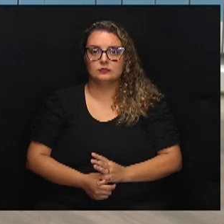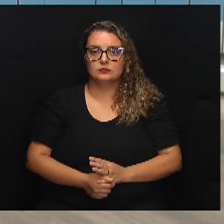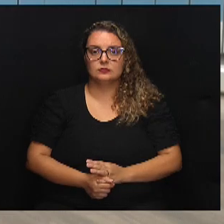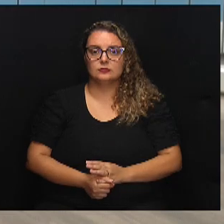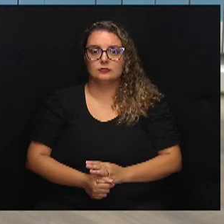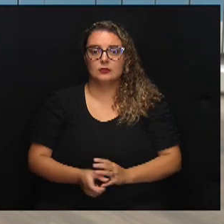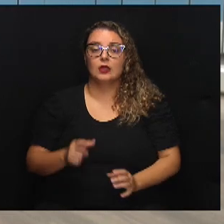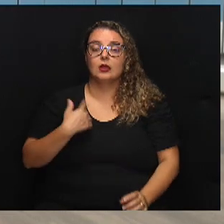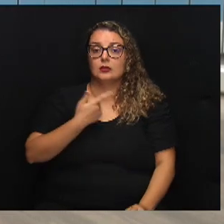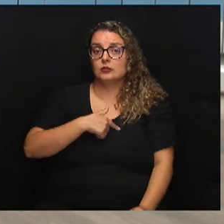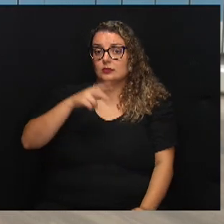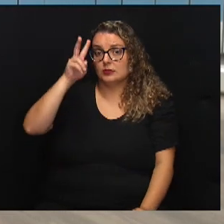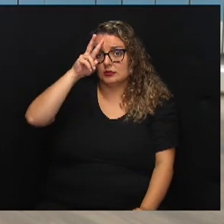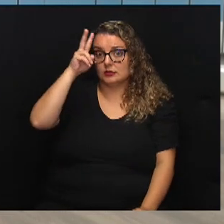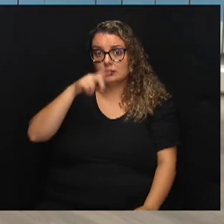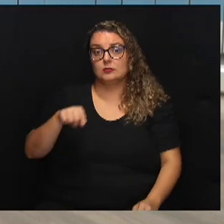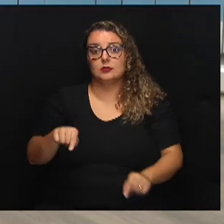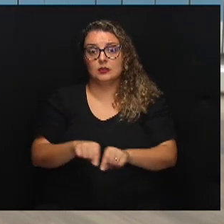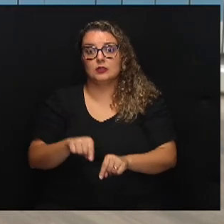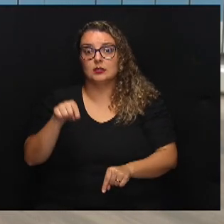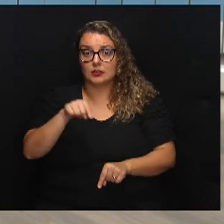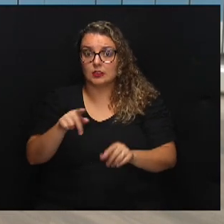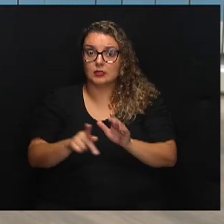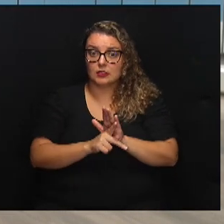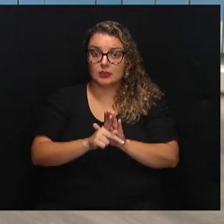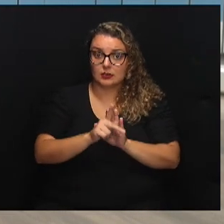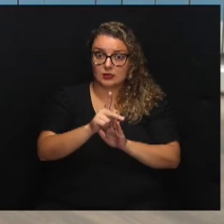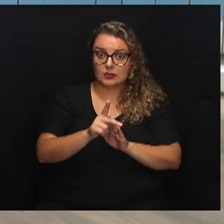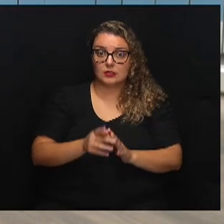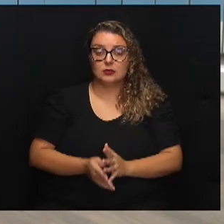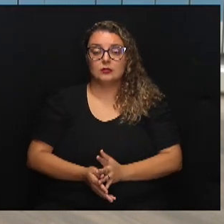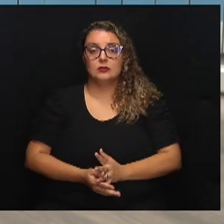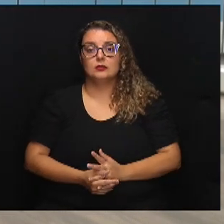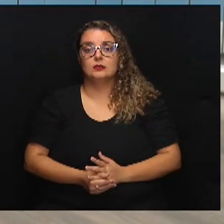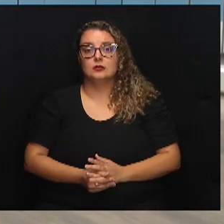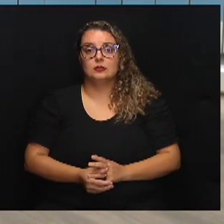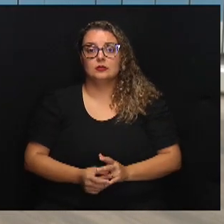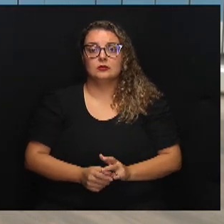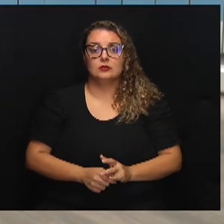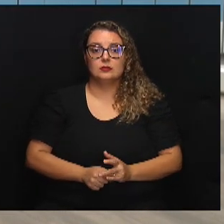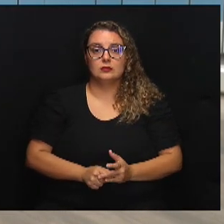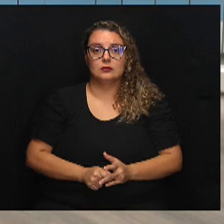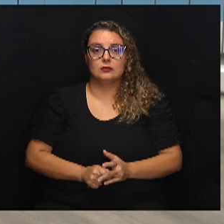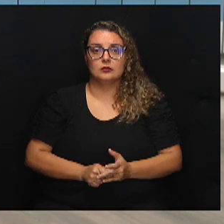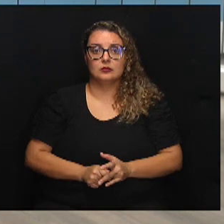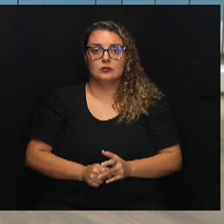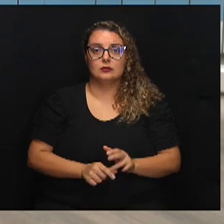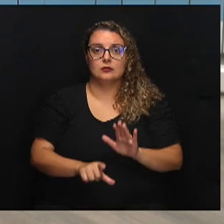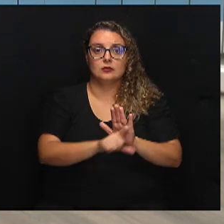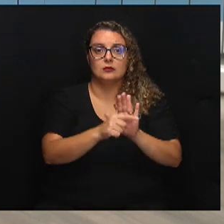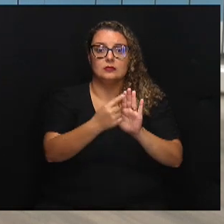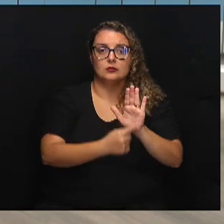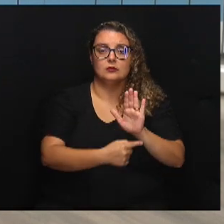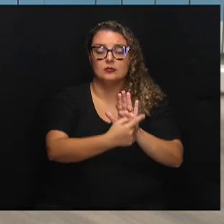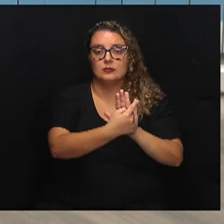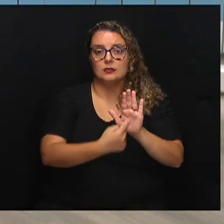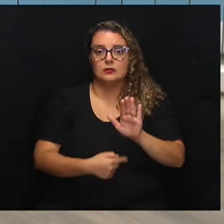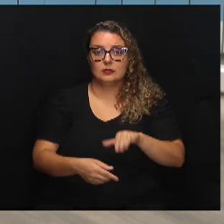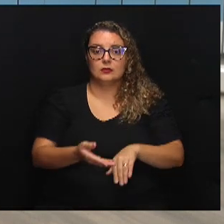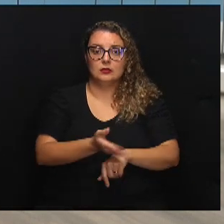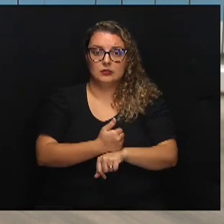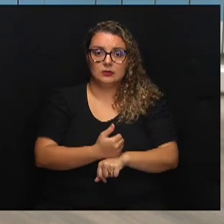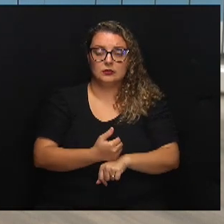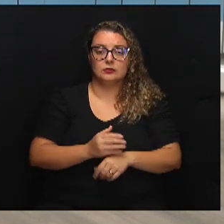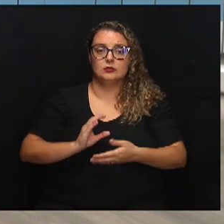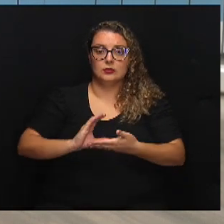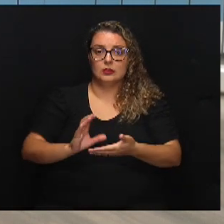A gente lembra, inclusive, que esse projeto que vai revogar uma lei anterior do Conselho, que foi